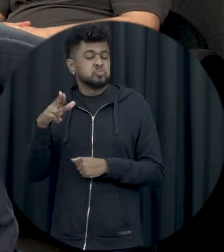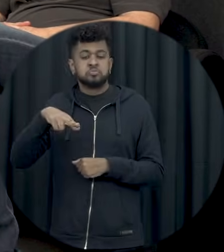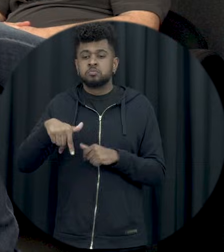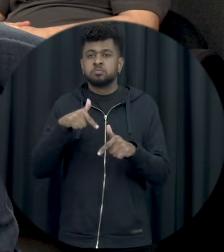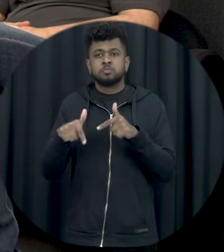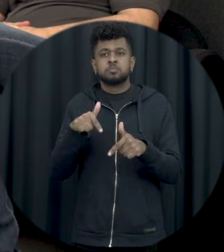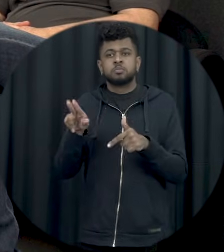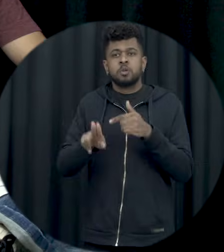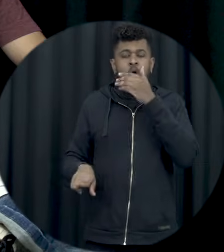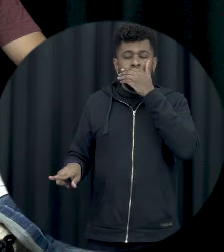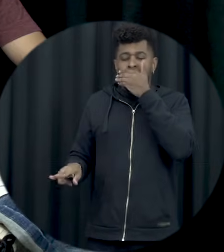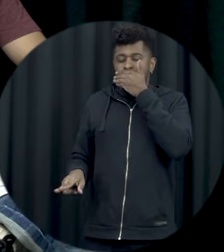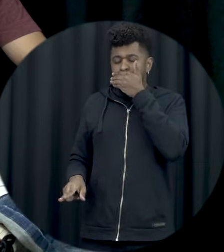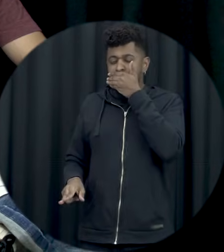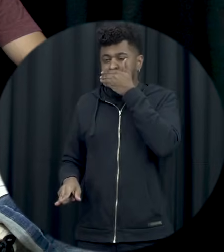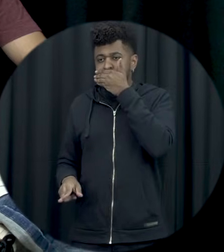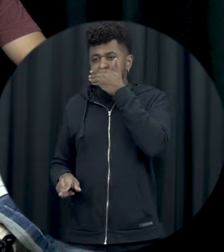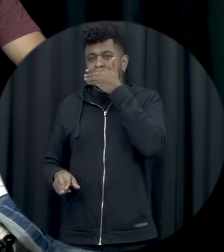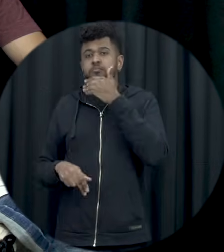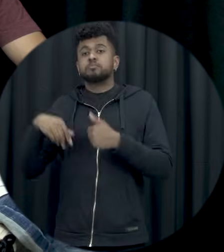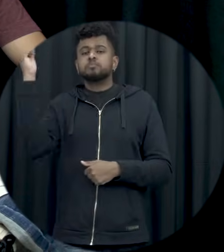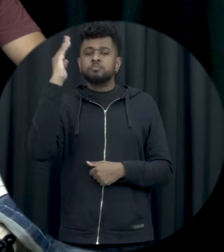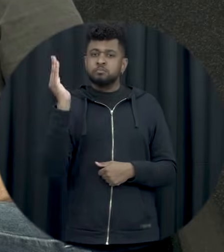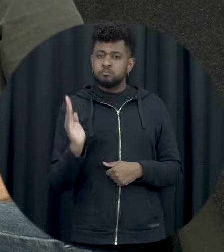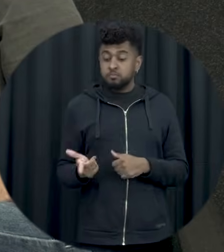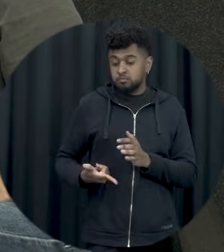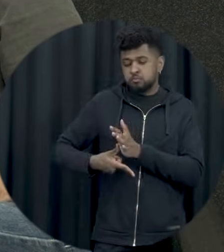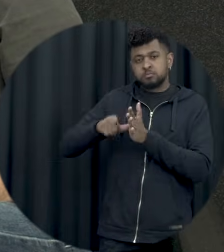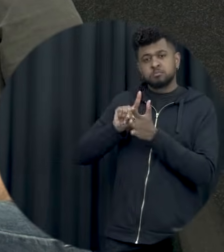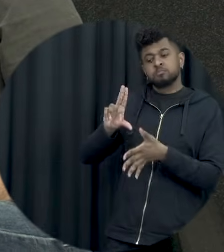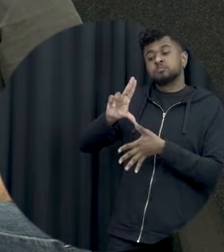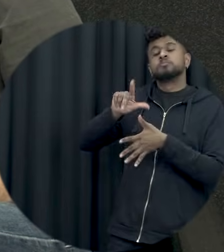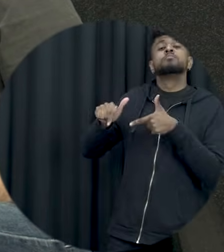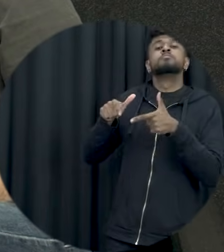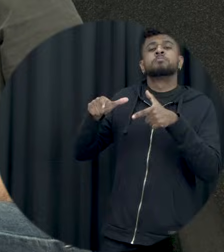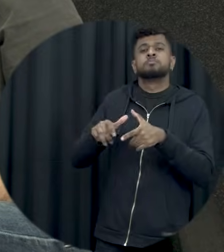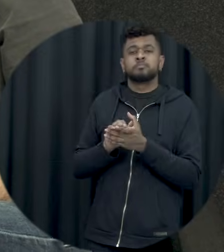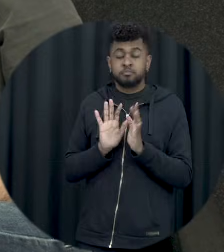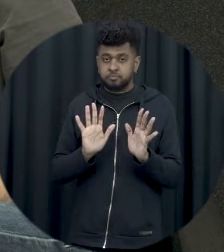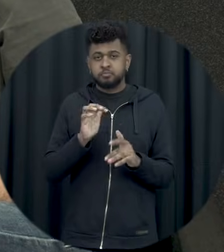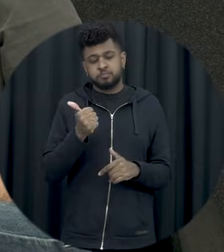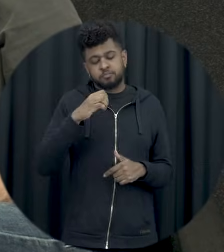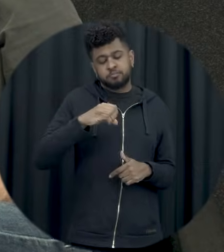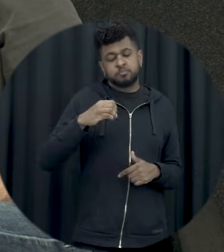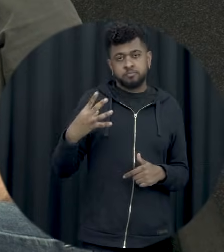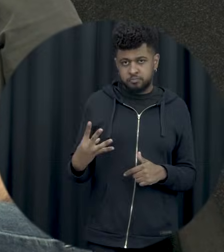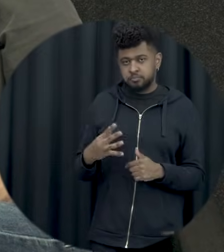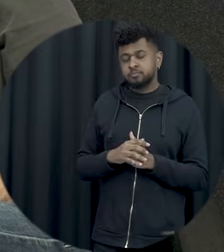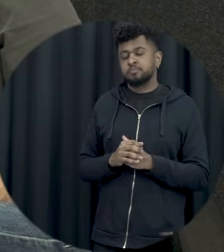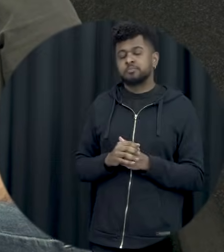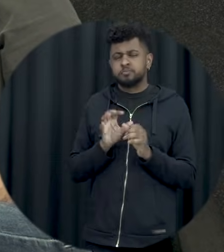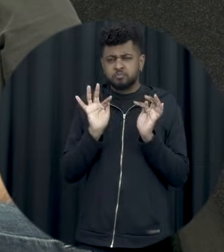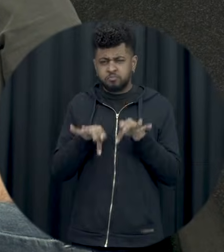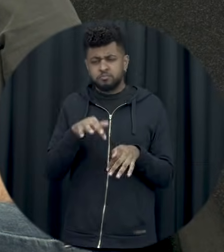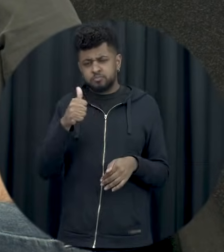E aí, no Brasil, quais são as passagens antes da UNILA? Então, aí, justamente, em 94, o que acontece? Em 94, final de 93,